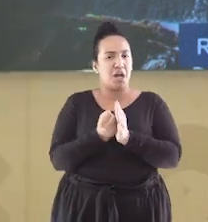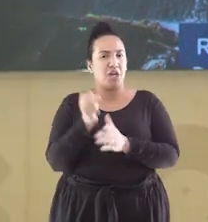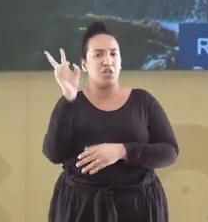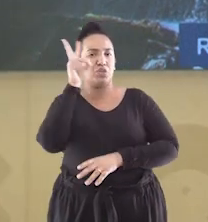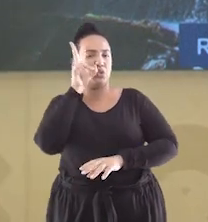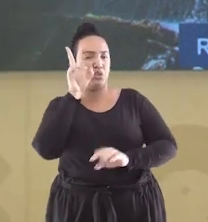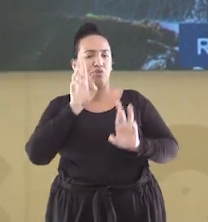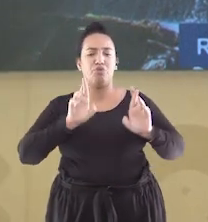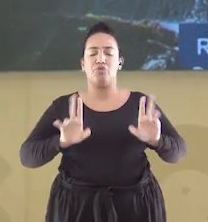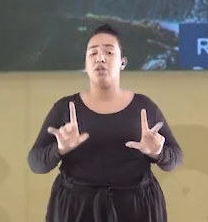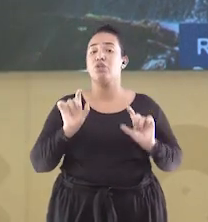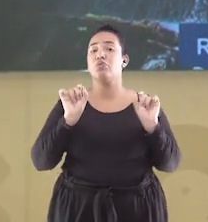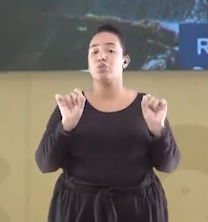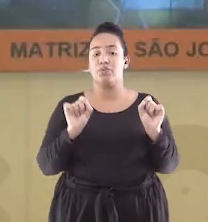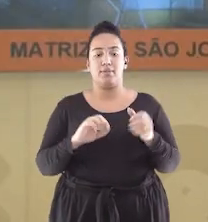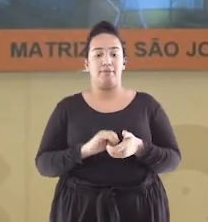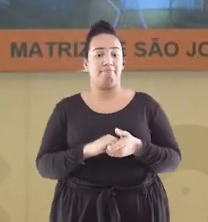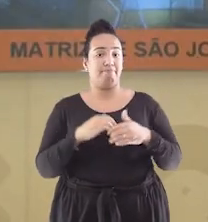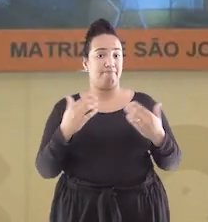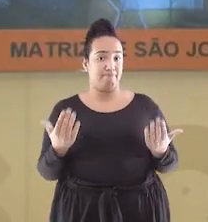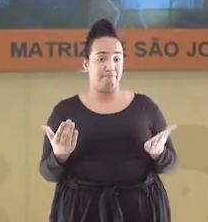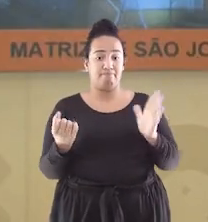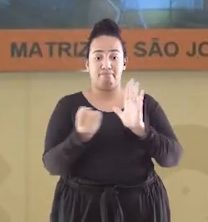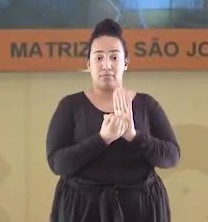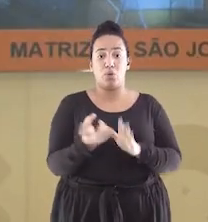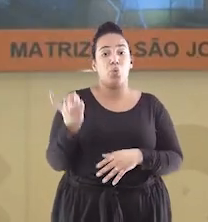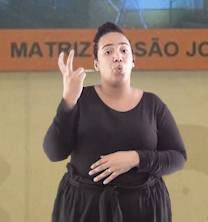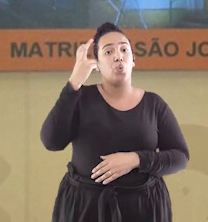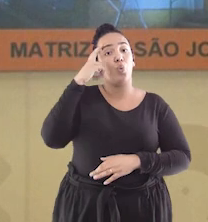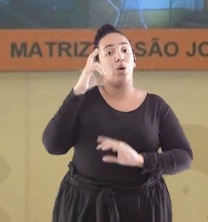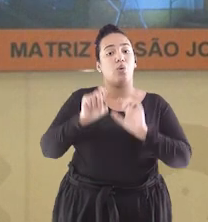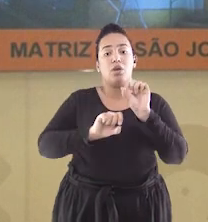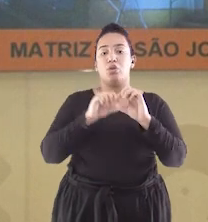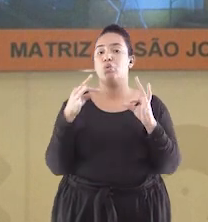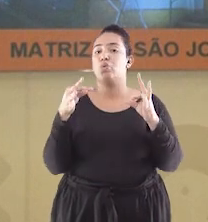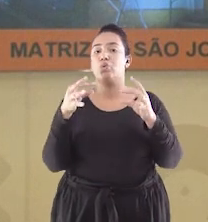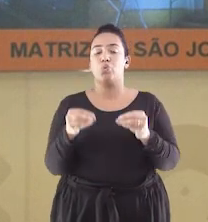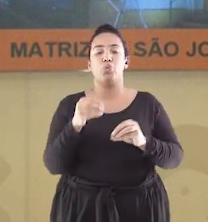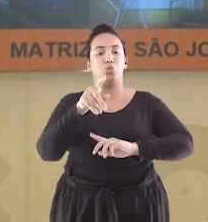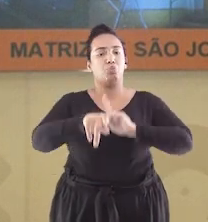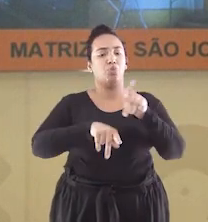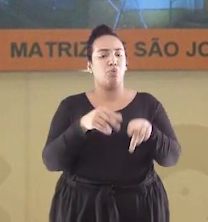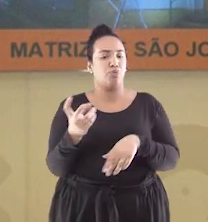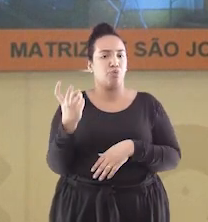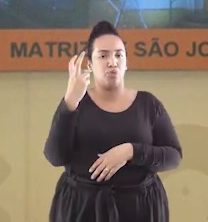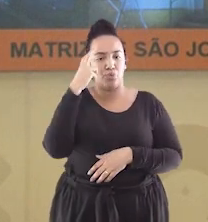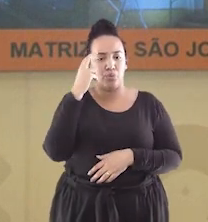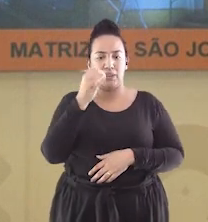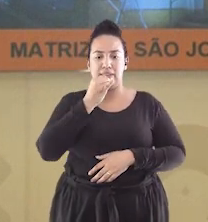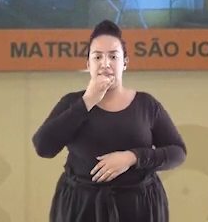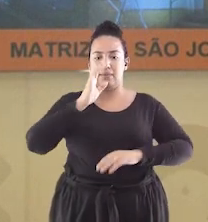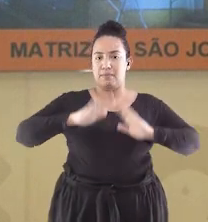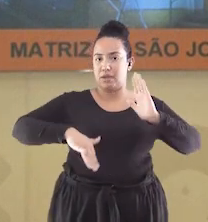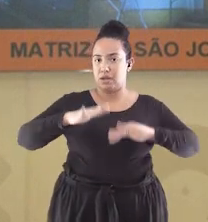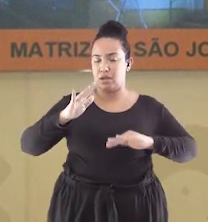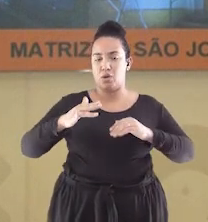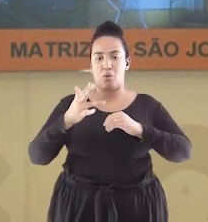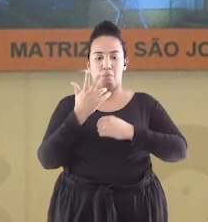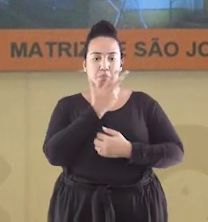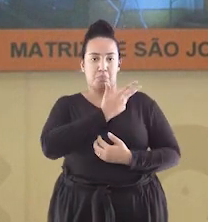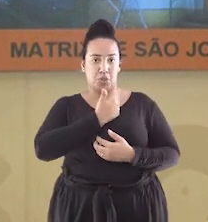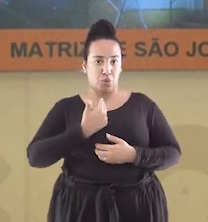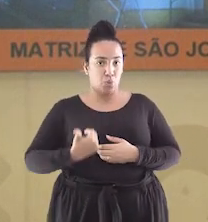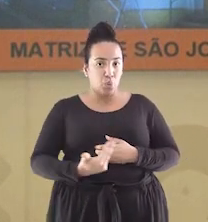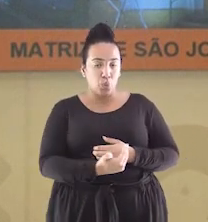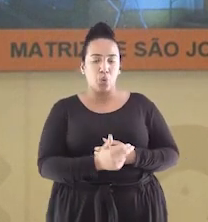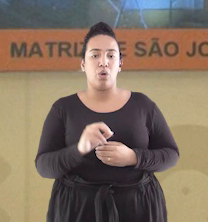cultural? Patrimônio cultural é tudo aquilo que faz parte da cultura de um povo. Por exemplo, um tambor, uma pintura corporal,